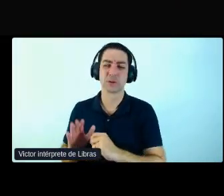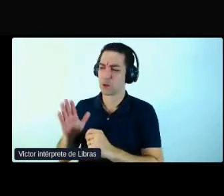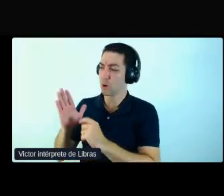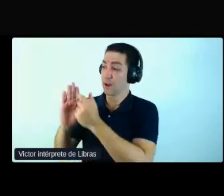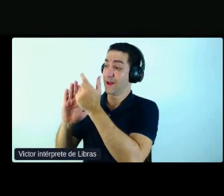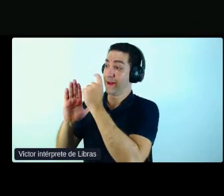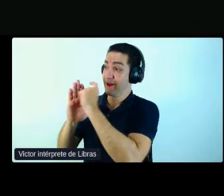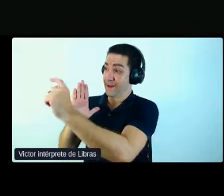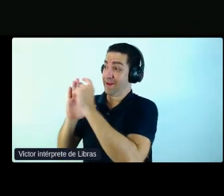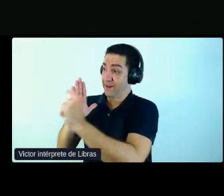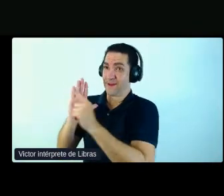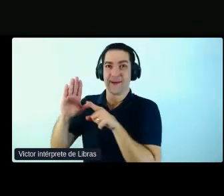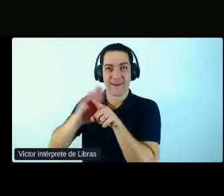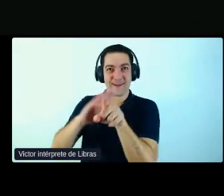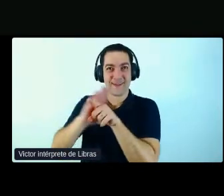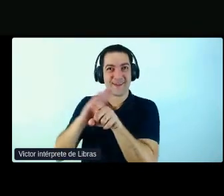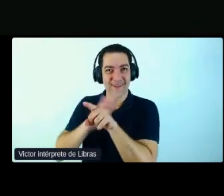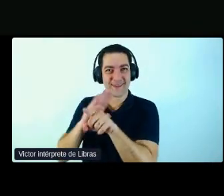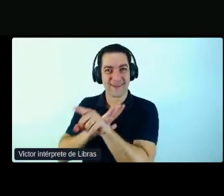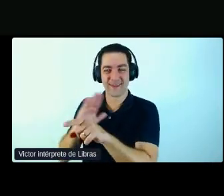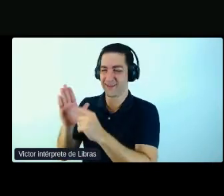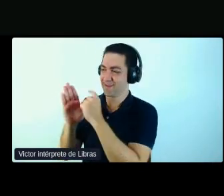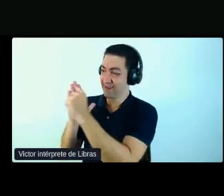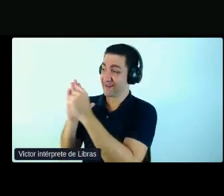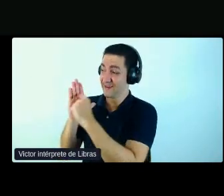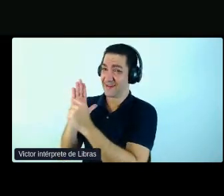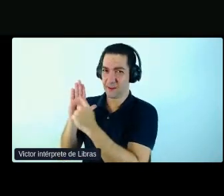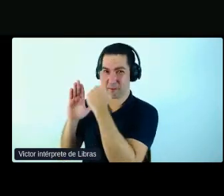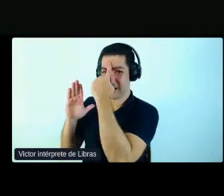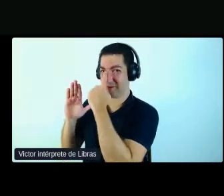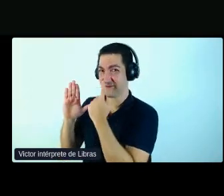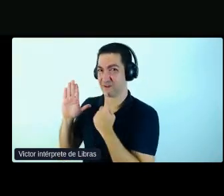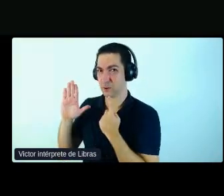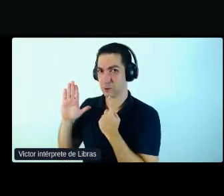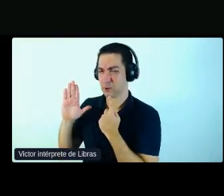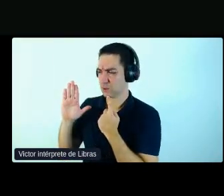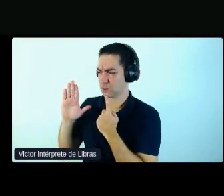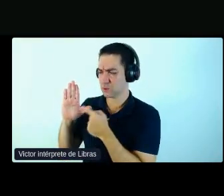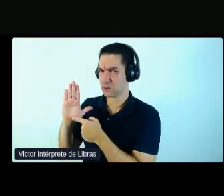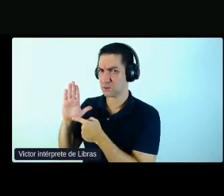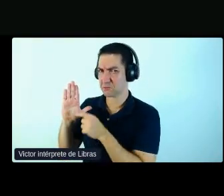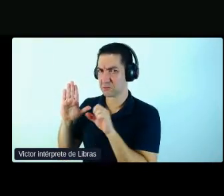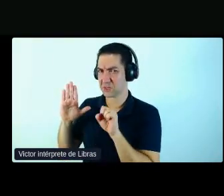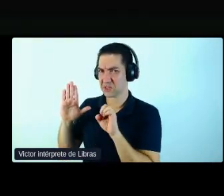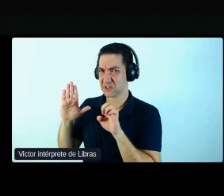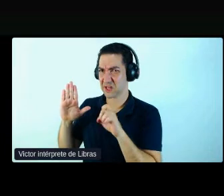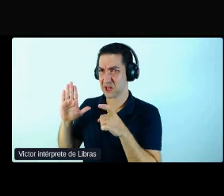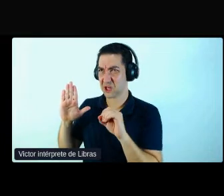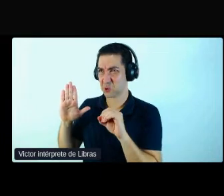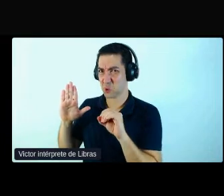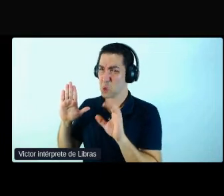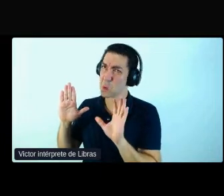até estar por N motivos, mas não precisaria ser obrigatório. Tá?